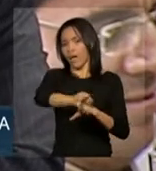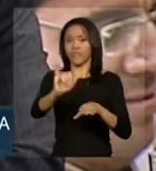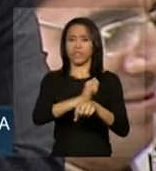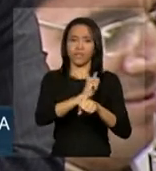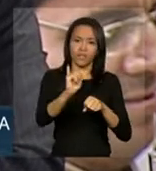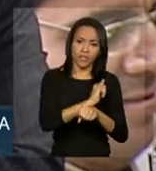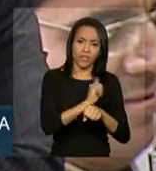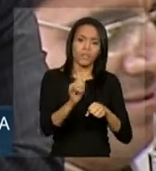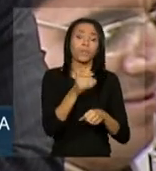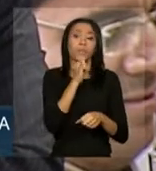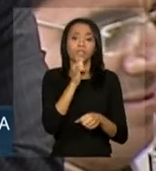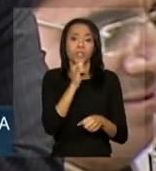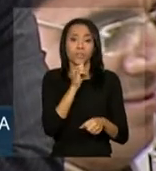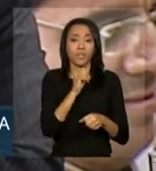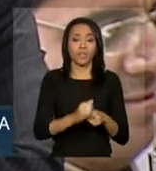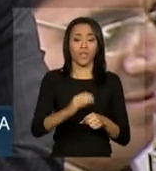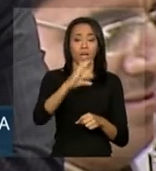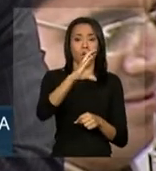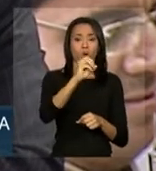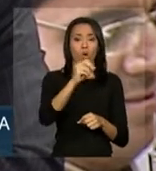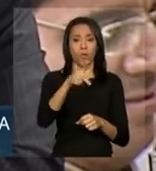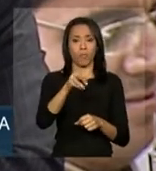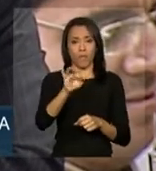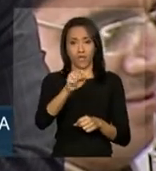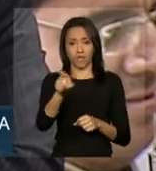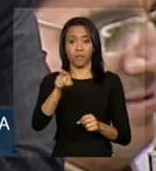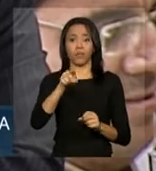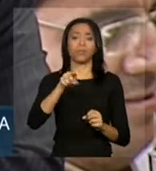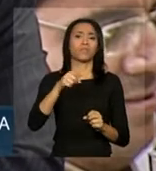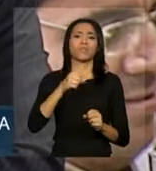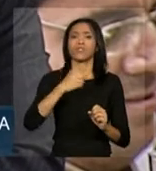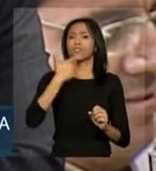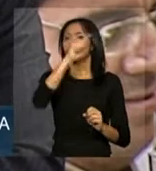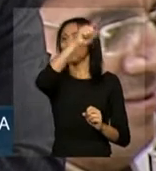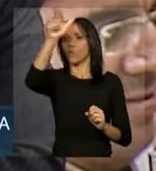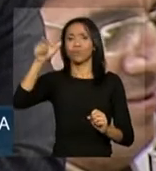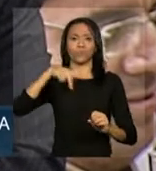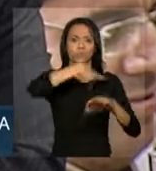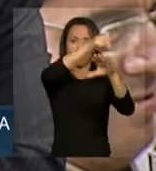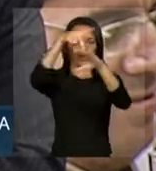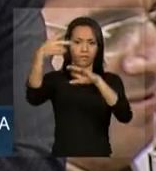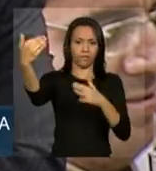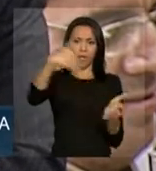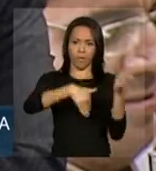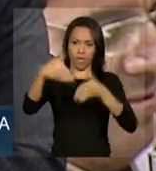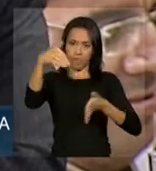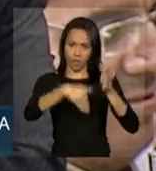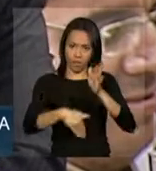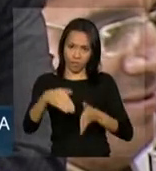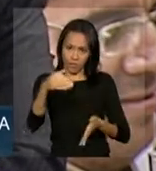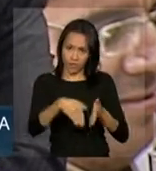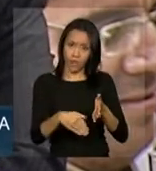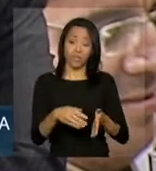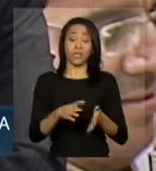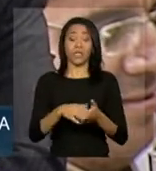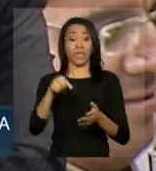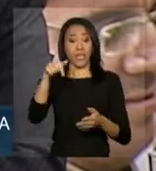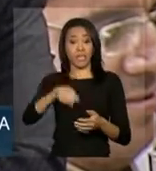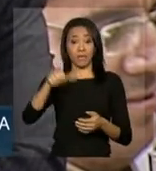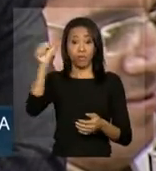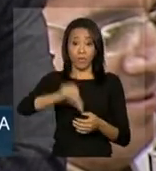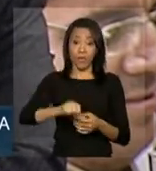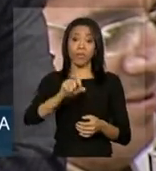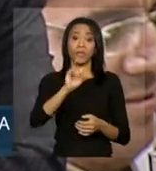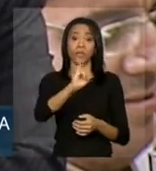internacional toda estratégia para trazer médicos de outros países Nós só estamos conseguindo preencher o pior IDH do Brasil com